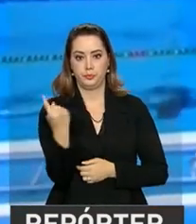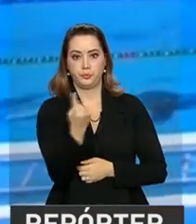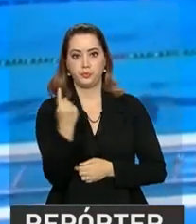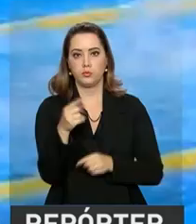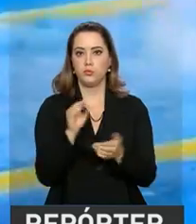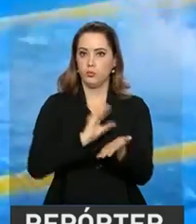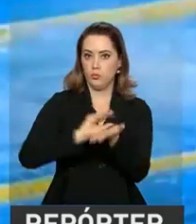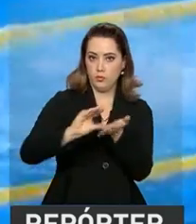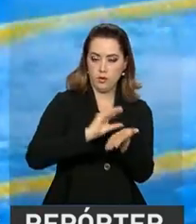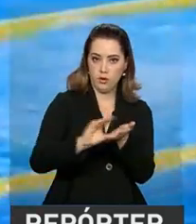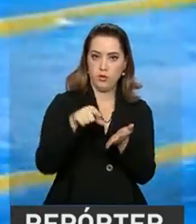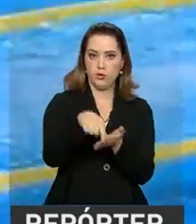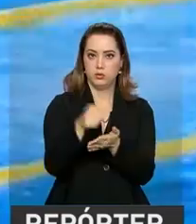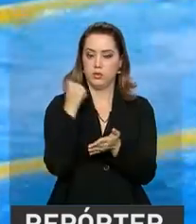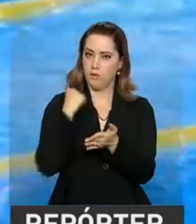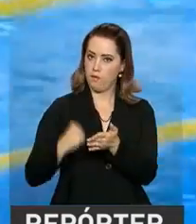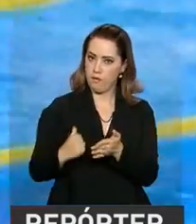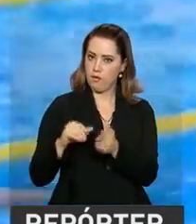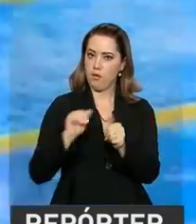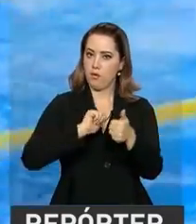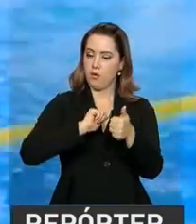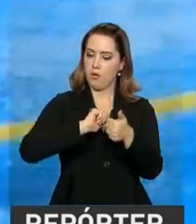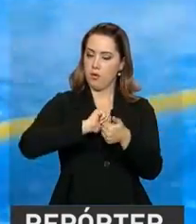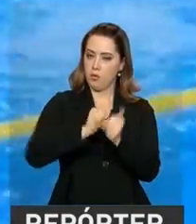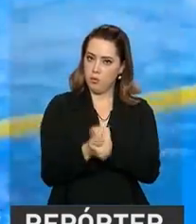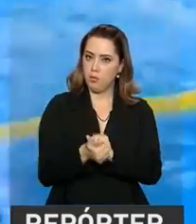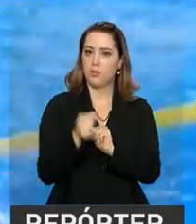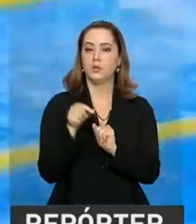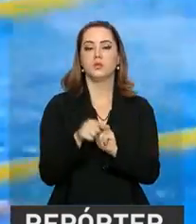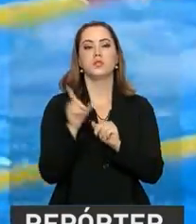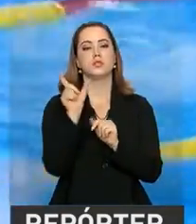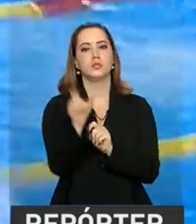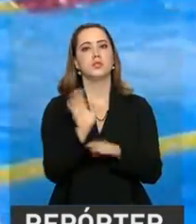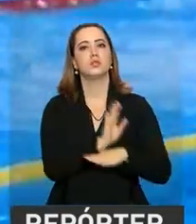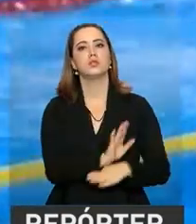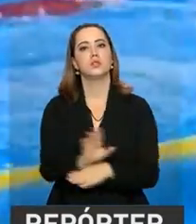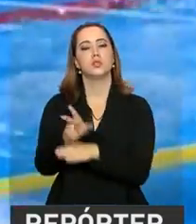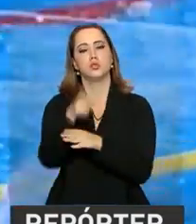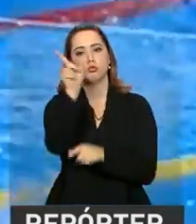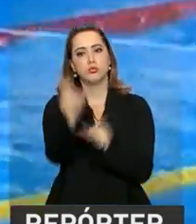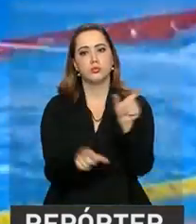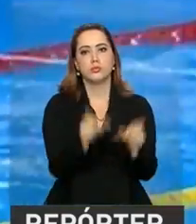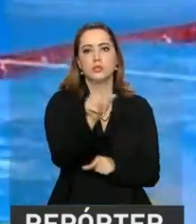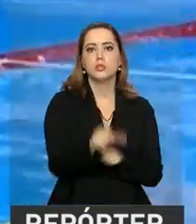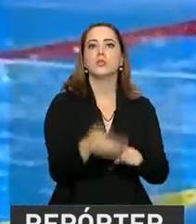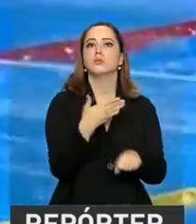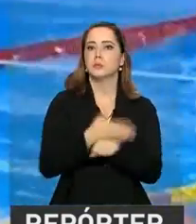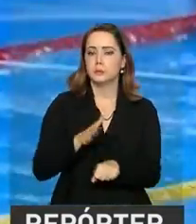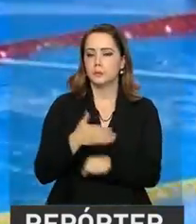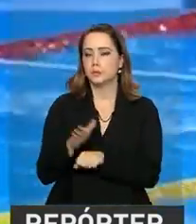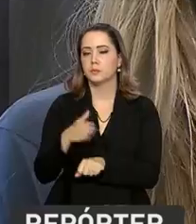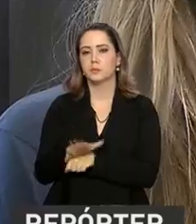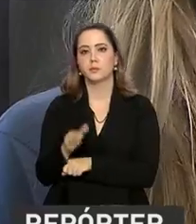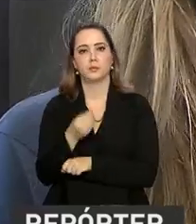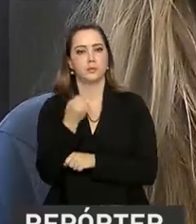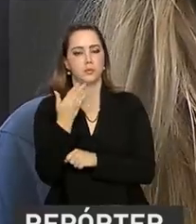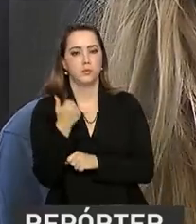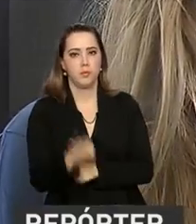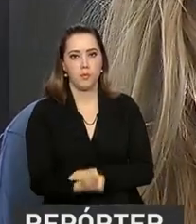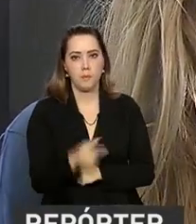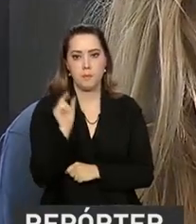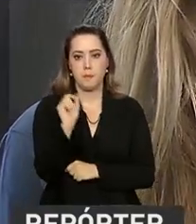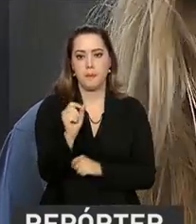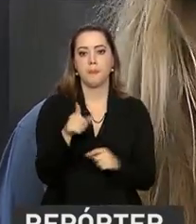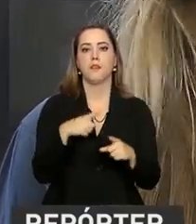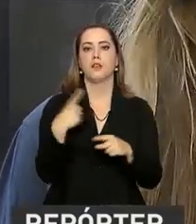diversas categorias do Bolsa Atleta, que apoia esportistas de alto rendimento e que tem obtido bons resultados. Incentivo que, para